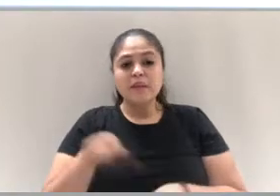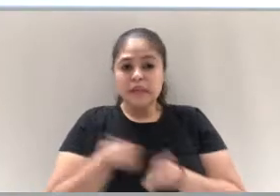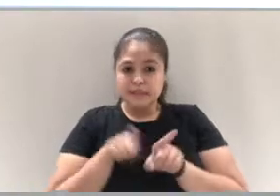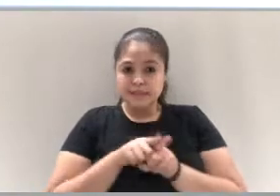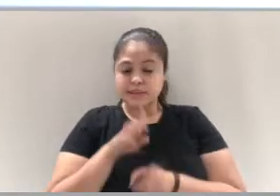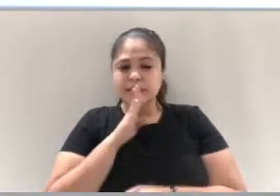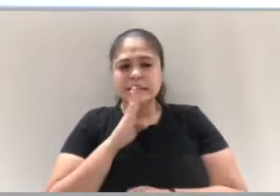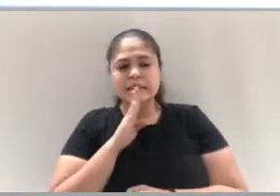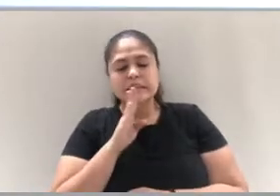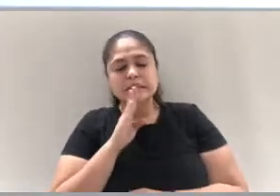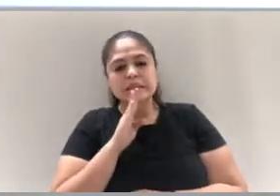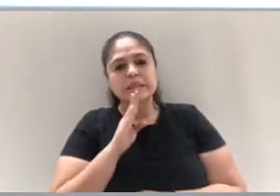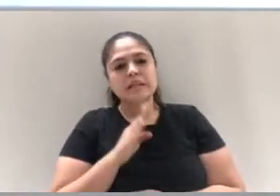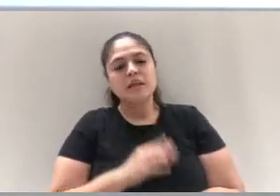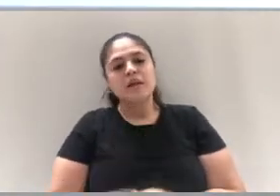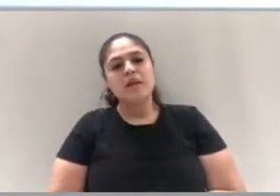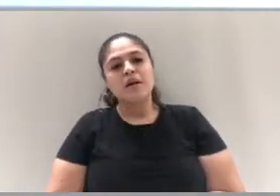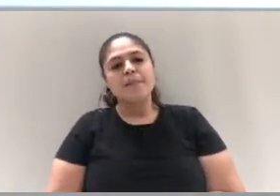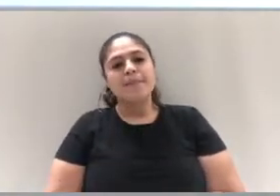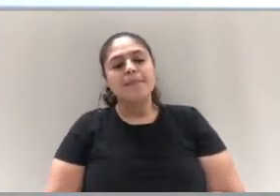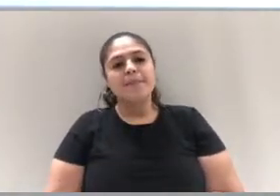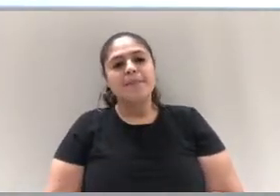Isso é conhecido como